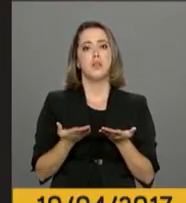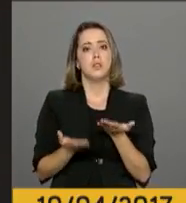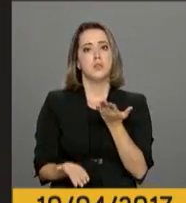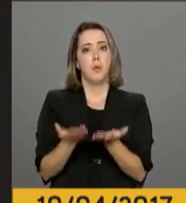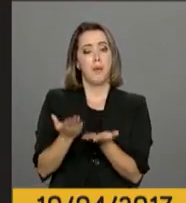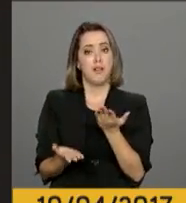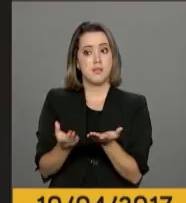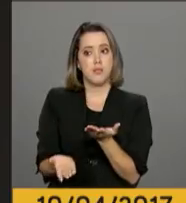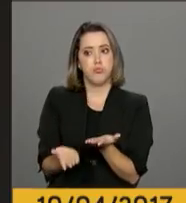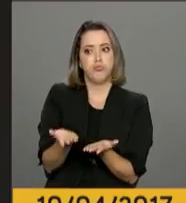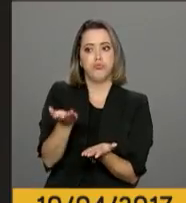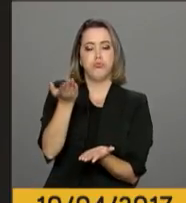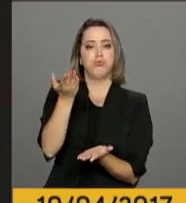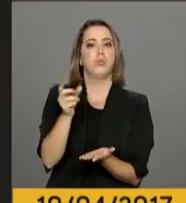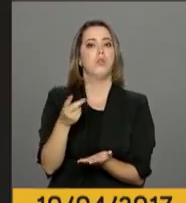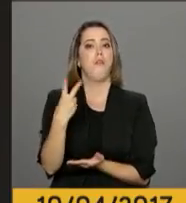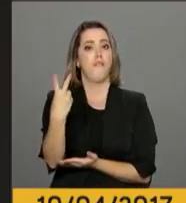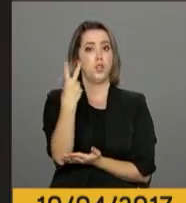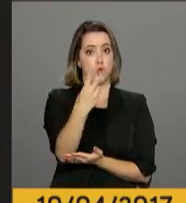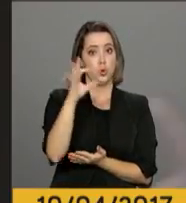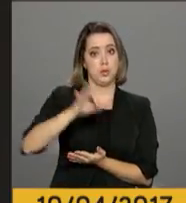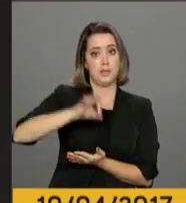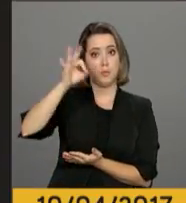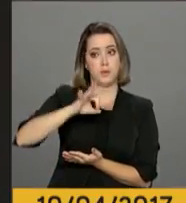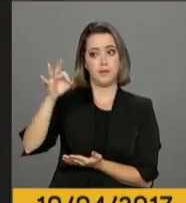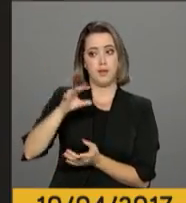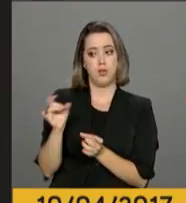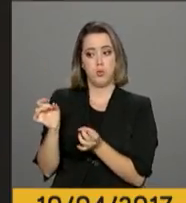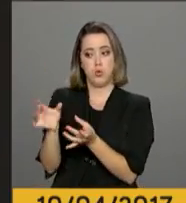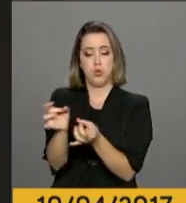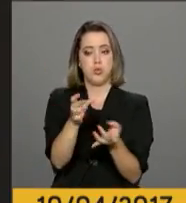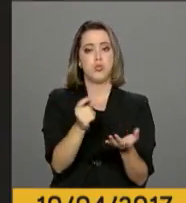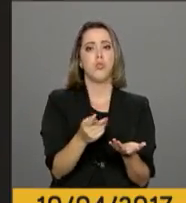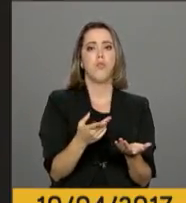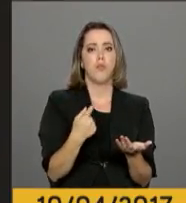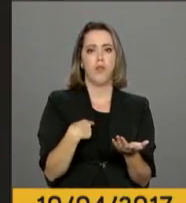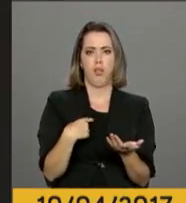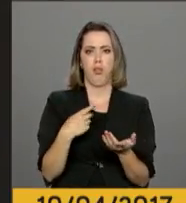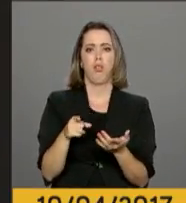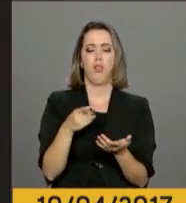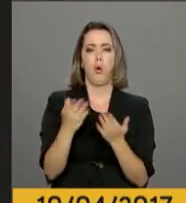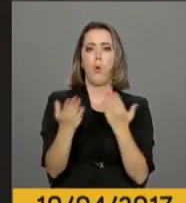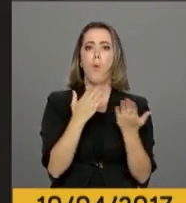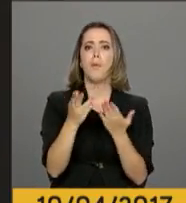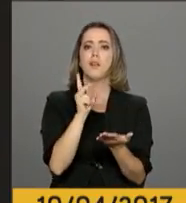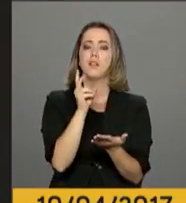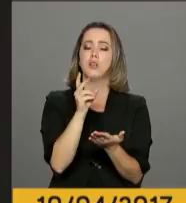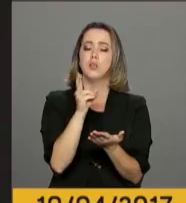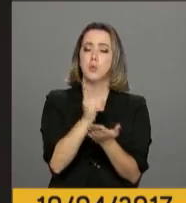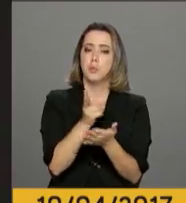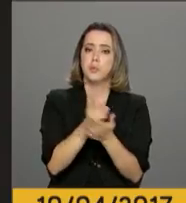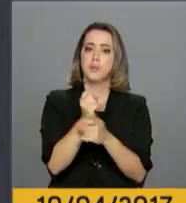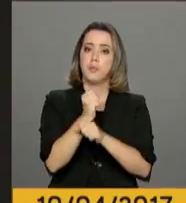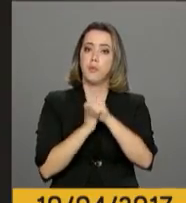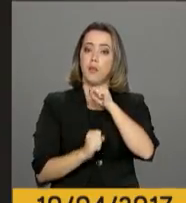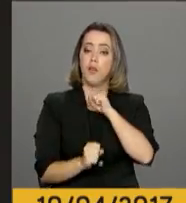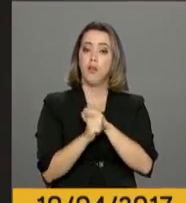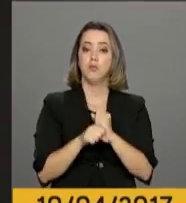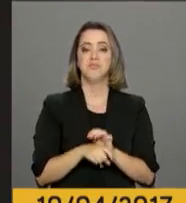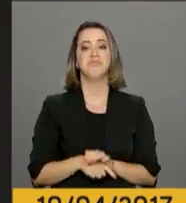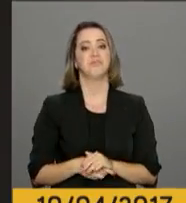R$1,5 bilhão, 22% a mais do que o mesmo período no ano passado. Então vejam que o